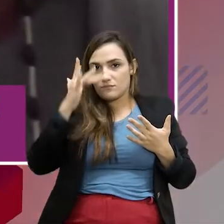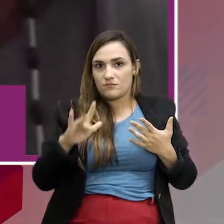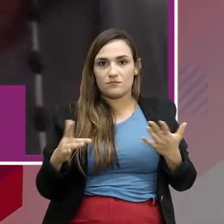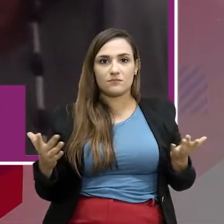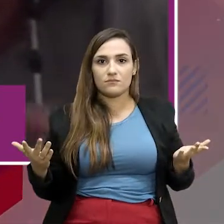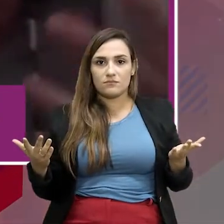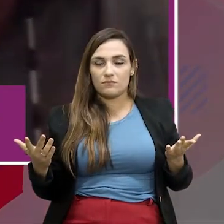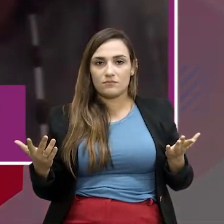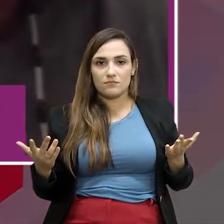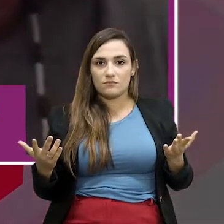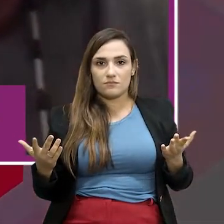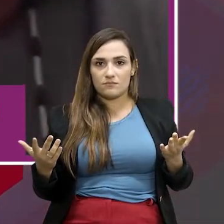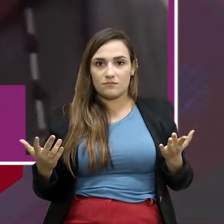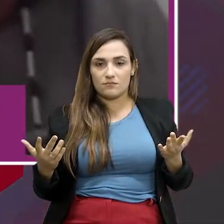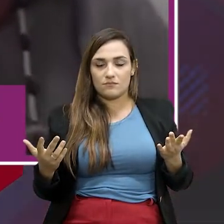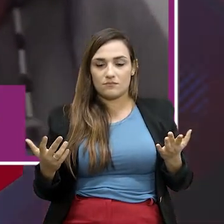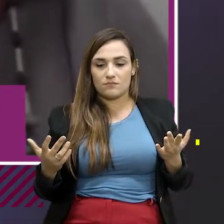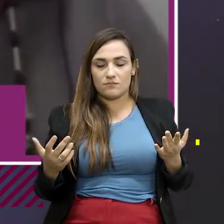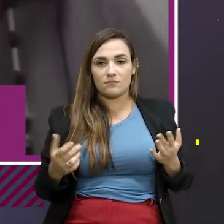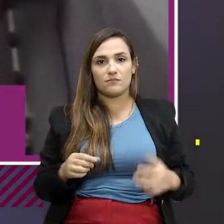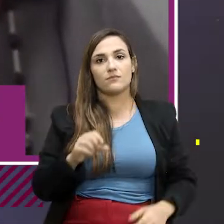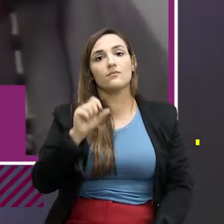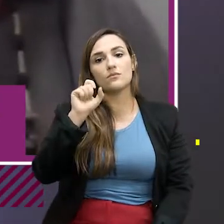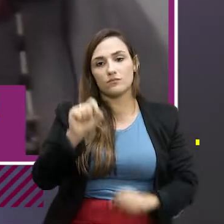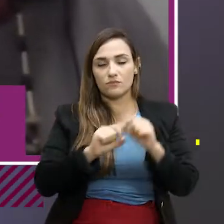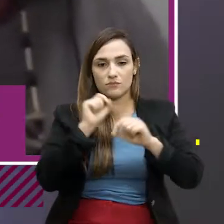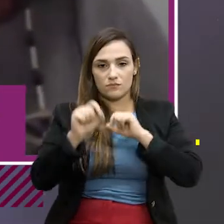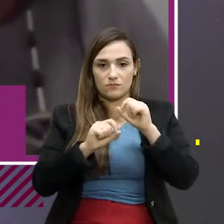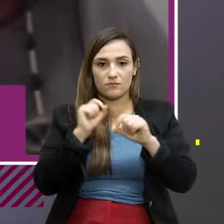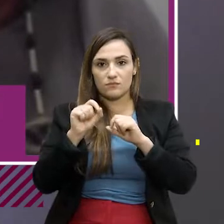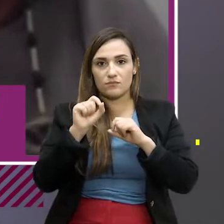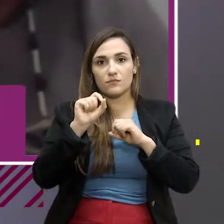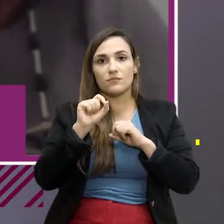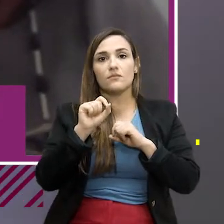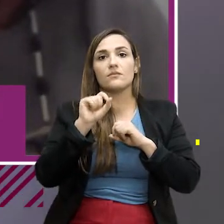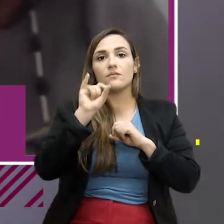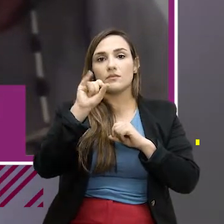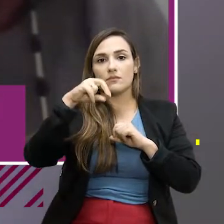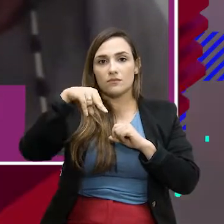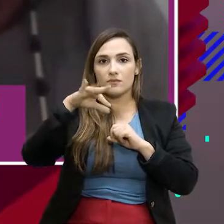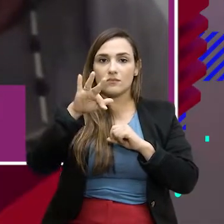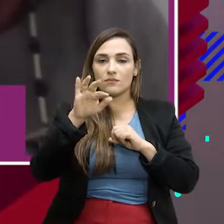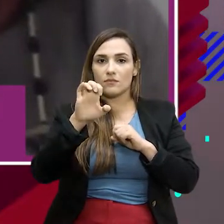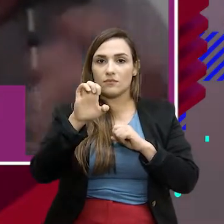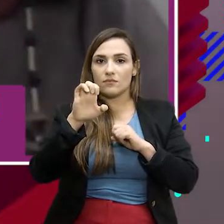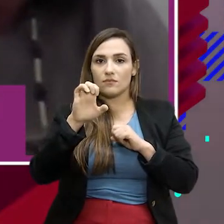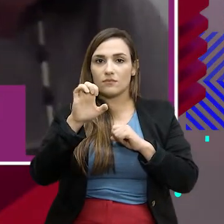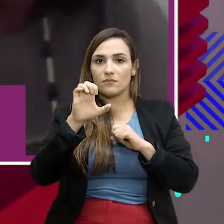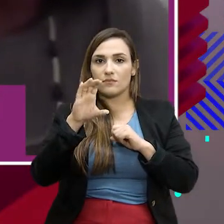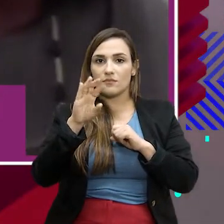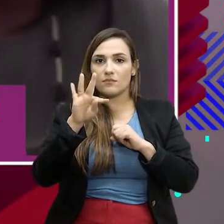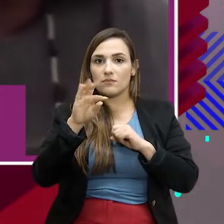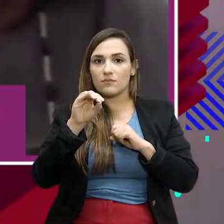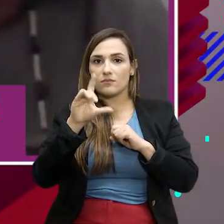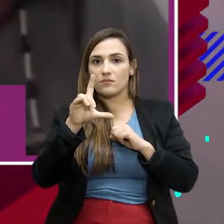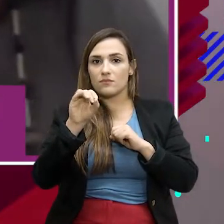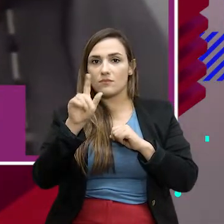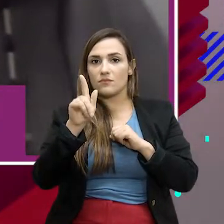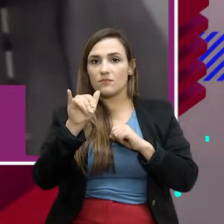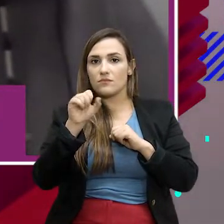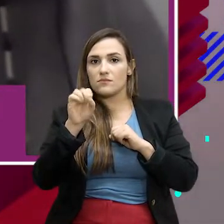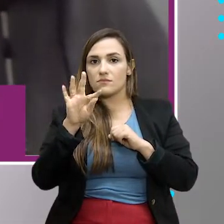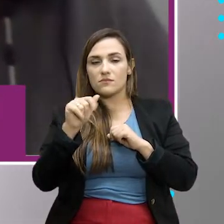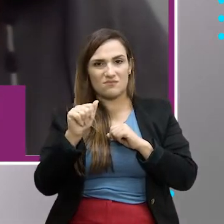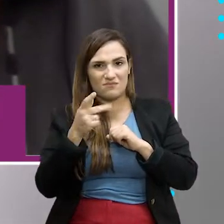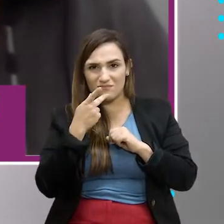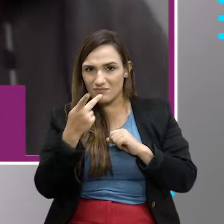aí isso é gente ignorante falando. Eu acho que nenhum virologista sério ou infectologista sério